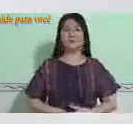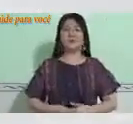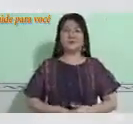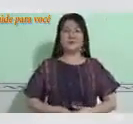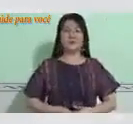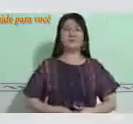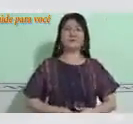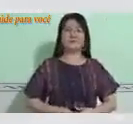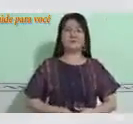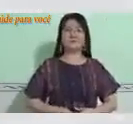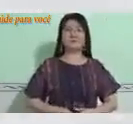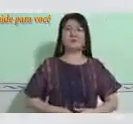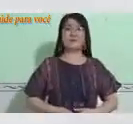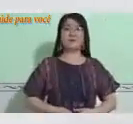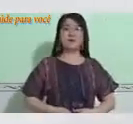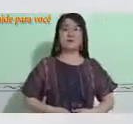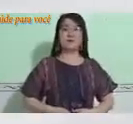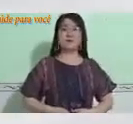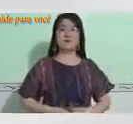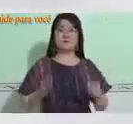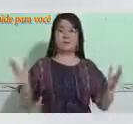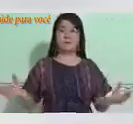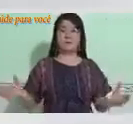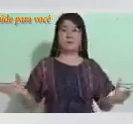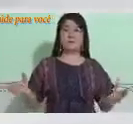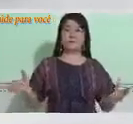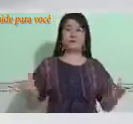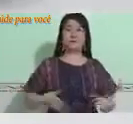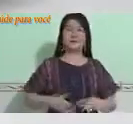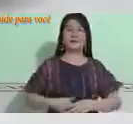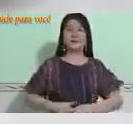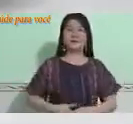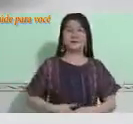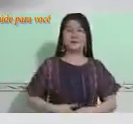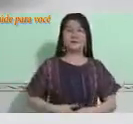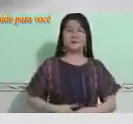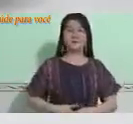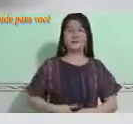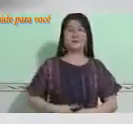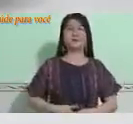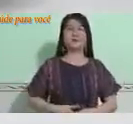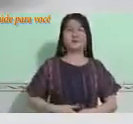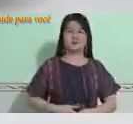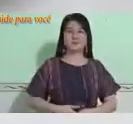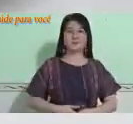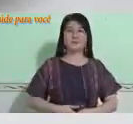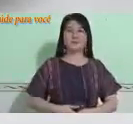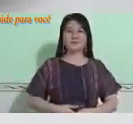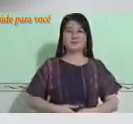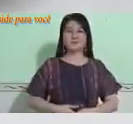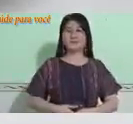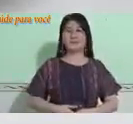Quando a criança já está infectada, vírgula, o tempo de transmissão do vírus dura, vírgula, em média, vírgula, 5 a 7